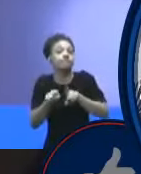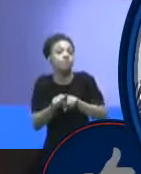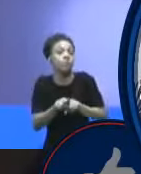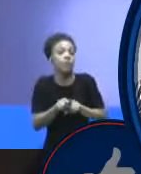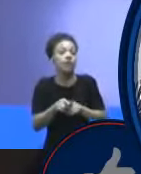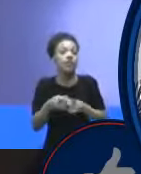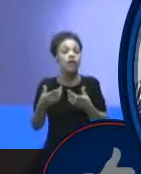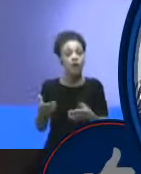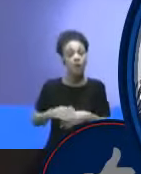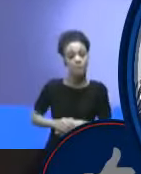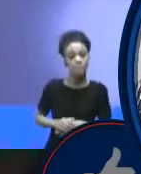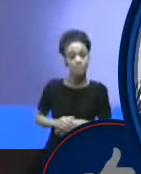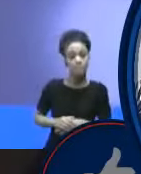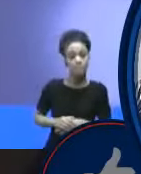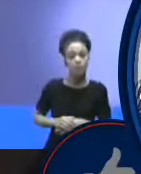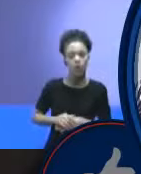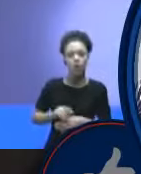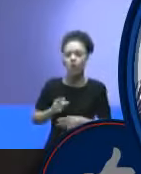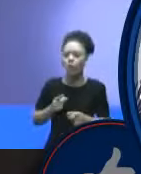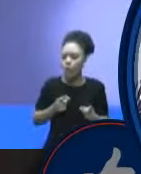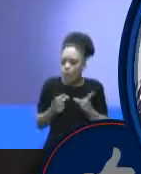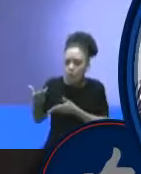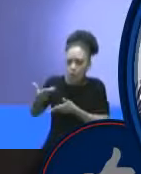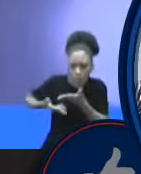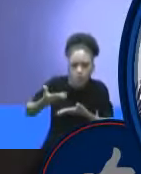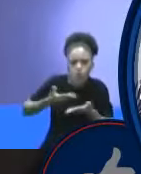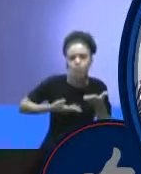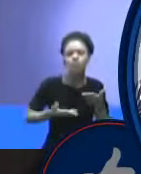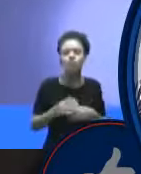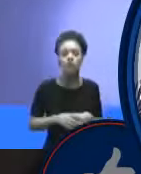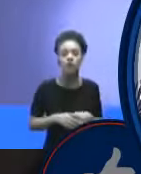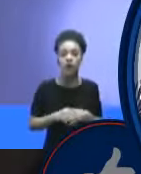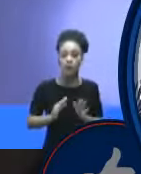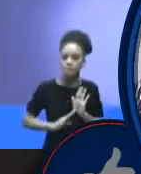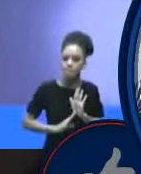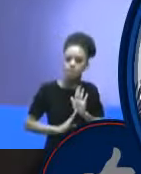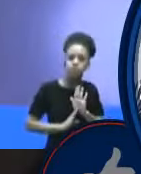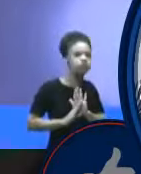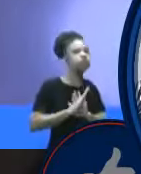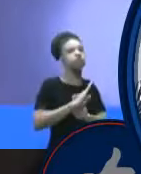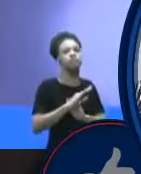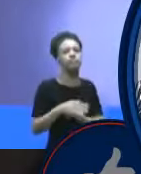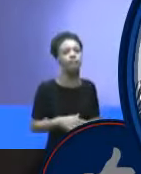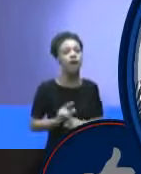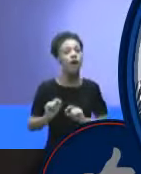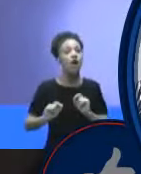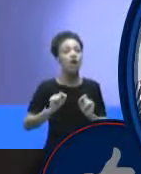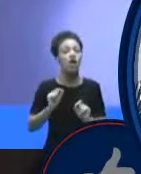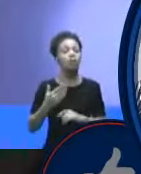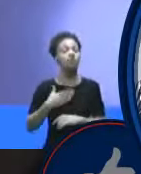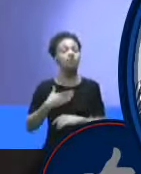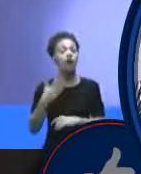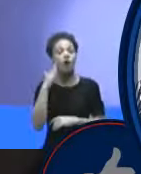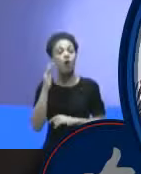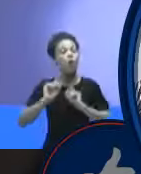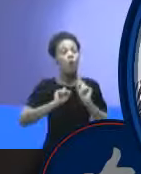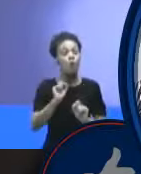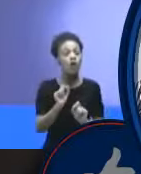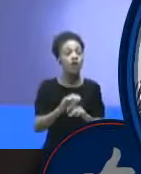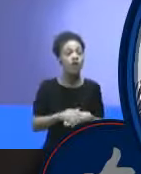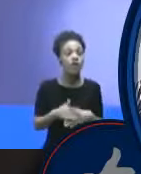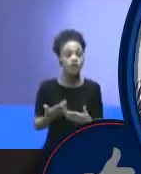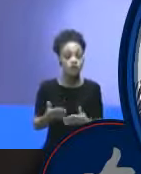o MAU. O consumo do entretenimento, né, gente, aumentou muito. E nós sabemos que os serviços de streaming ainda não